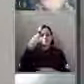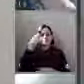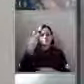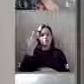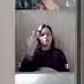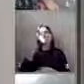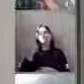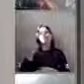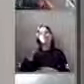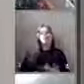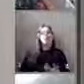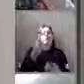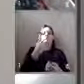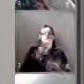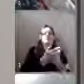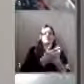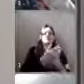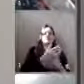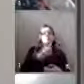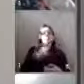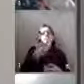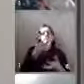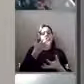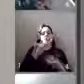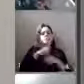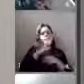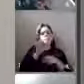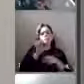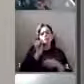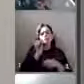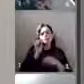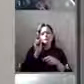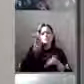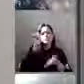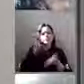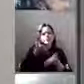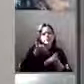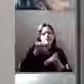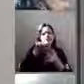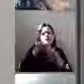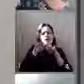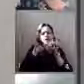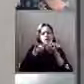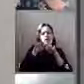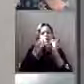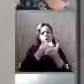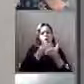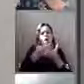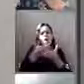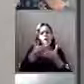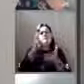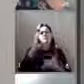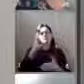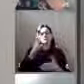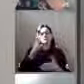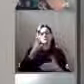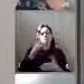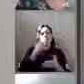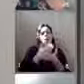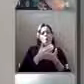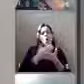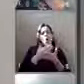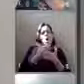quero, né? Mais do que colocar um grãozinho de areia no muro dessa ciência que é tão